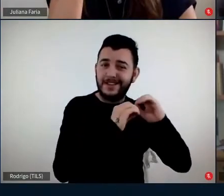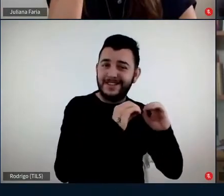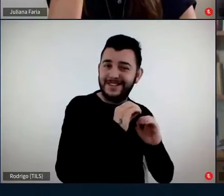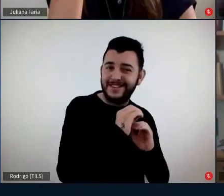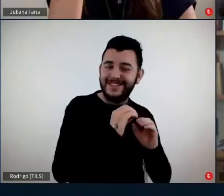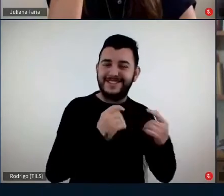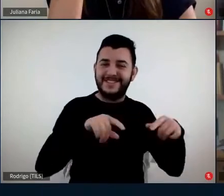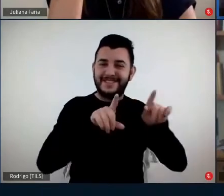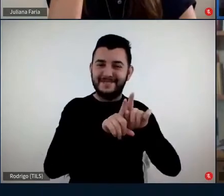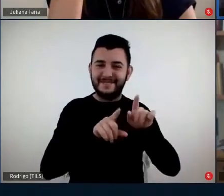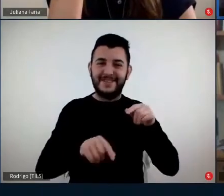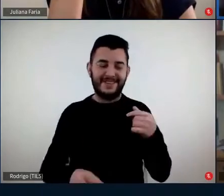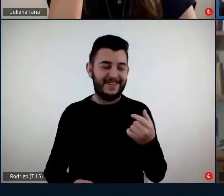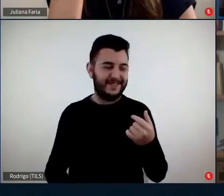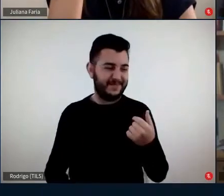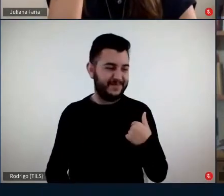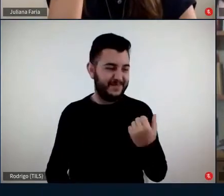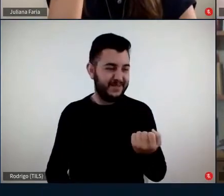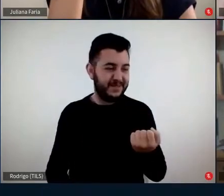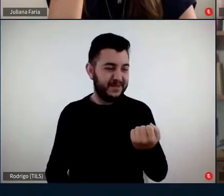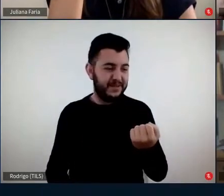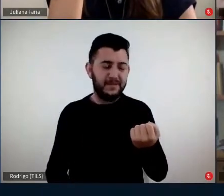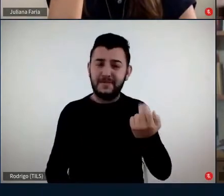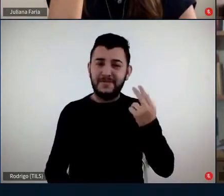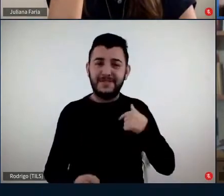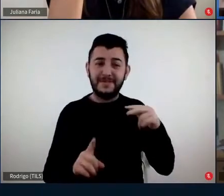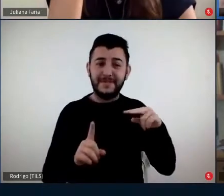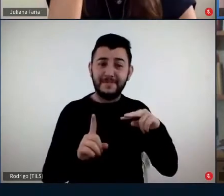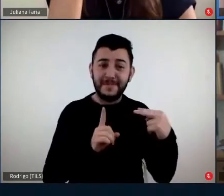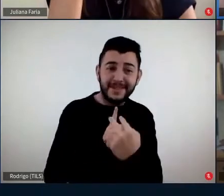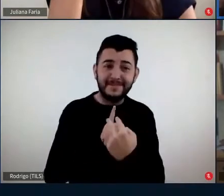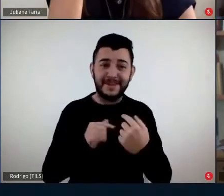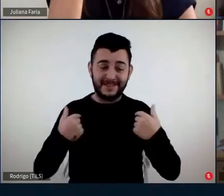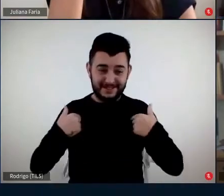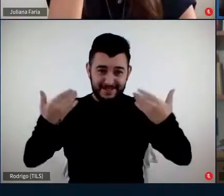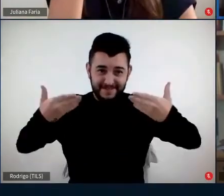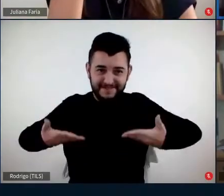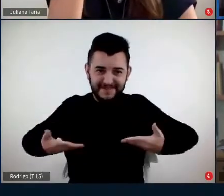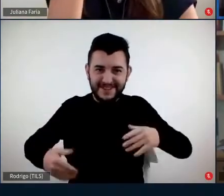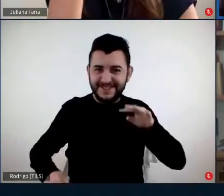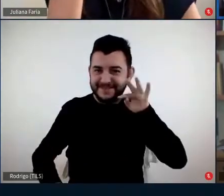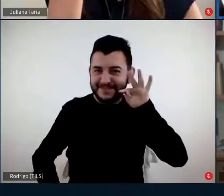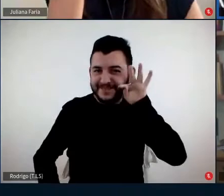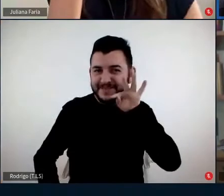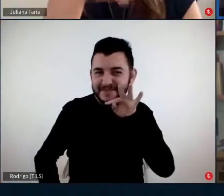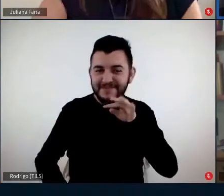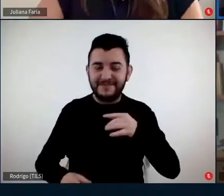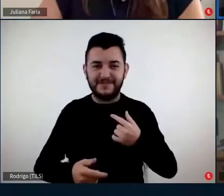colocar um pouco, né, a perspectiva minha, né, da TUSH em relação a todo esse trabalho.